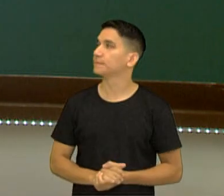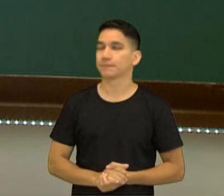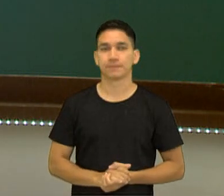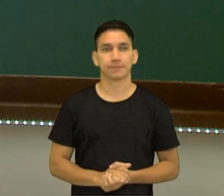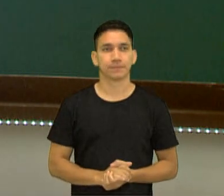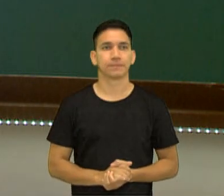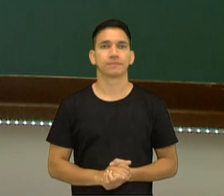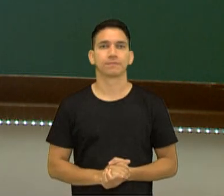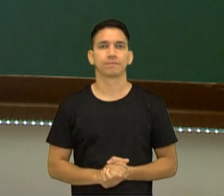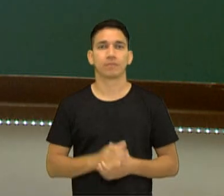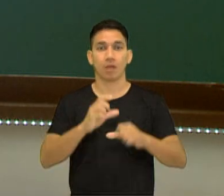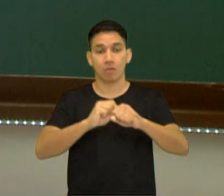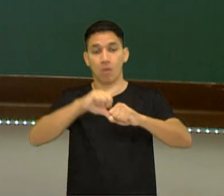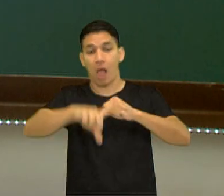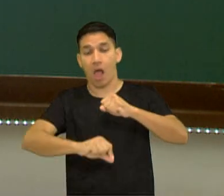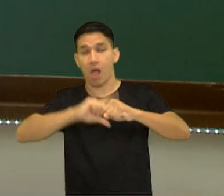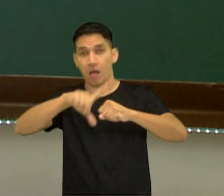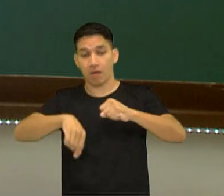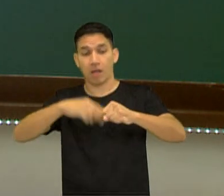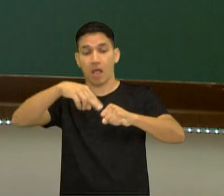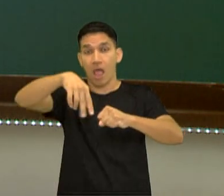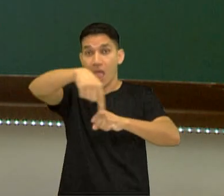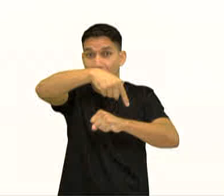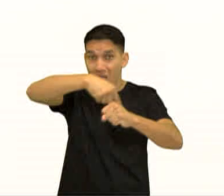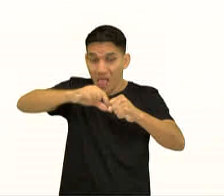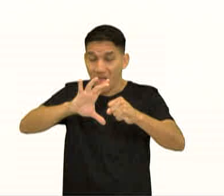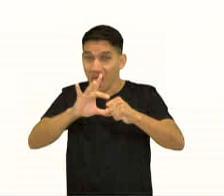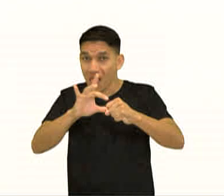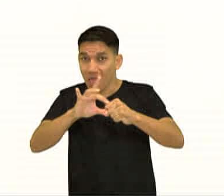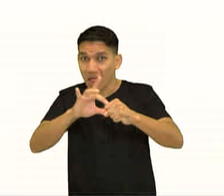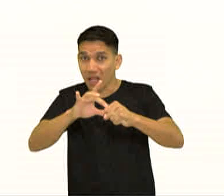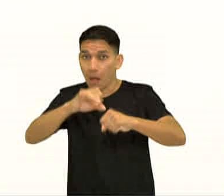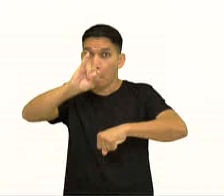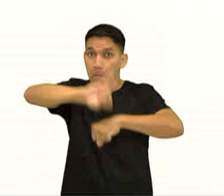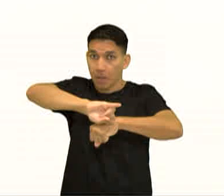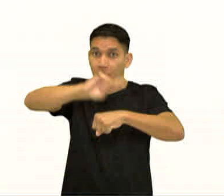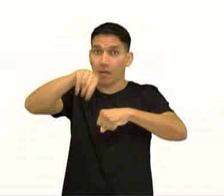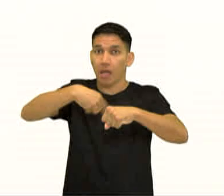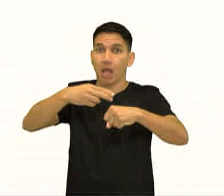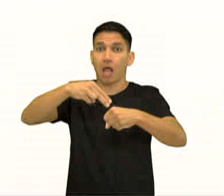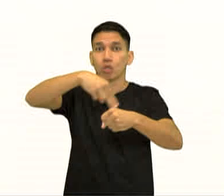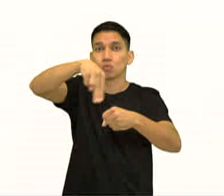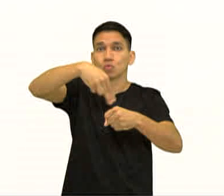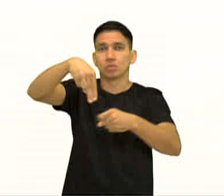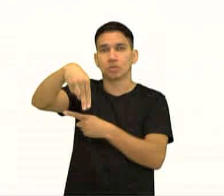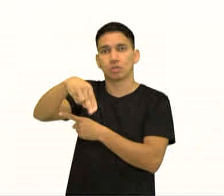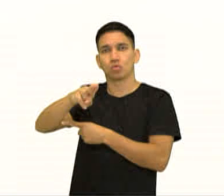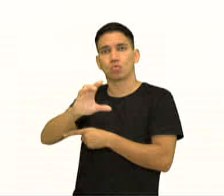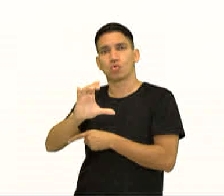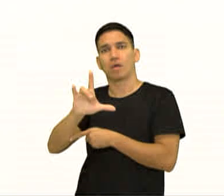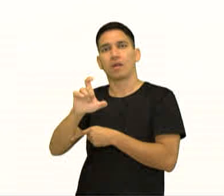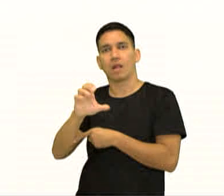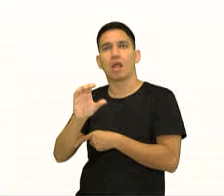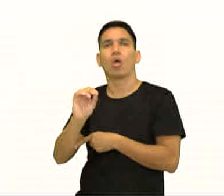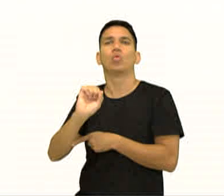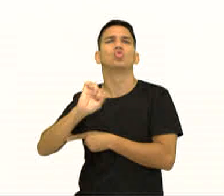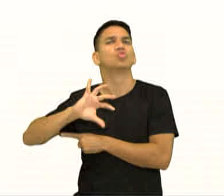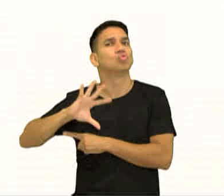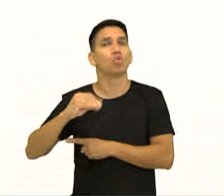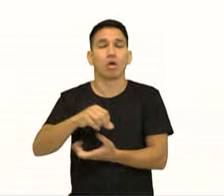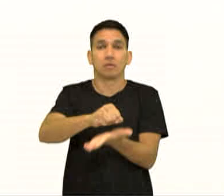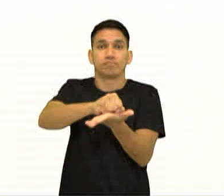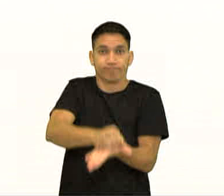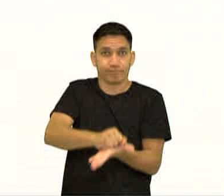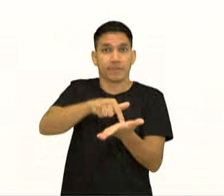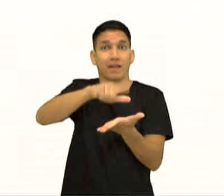O átomo possui uma região central chamada de núcleo atômico, onde ficam praticamente toda a massa do átomo e que apresenta